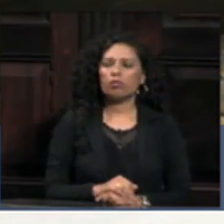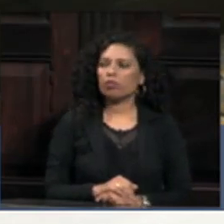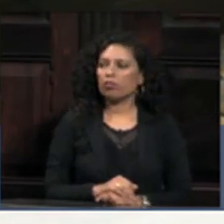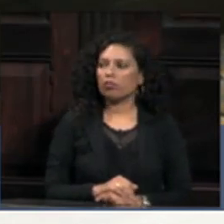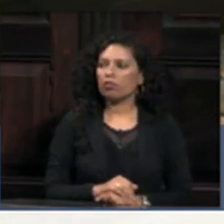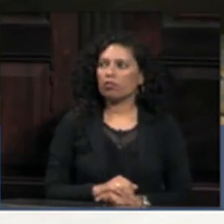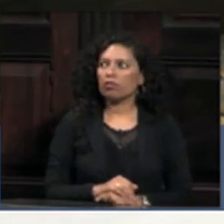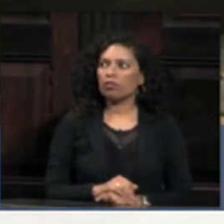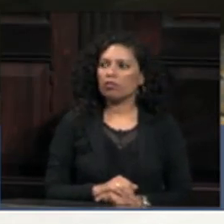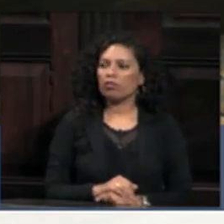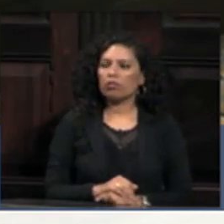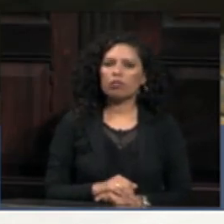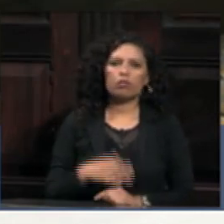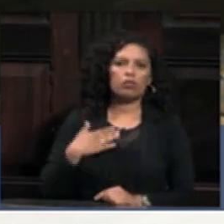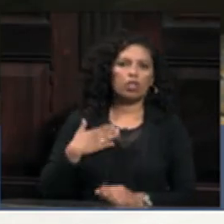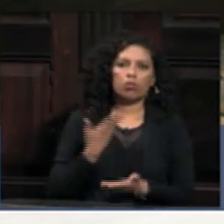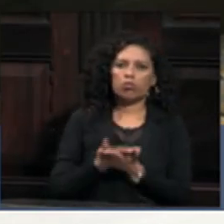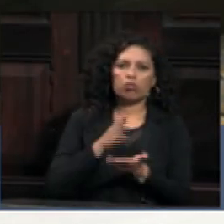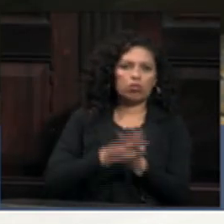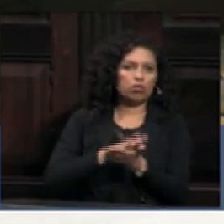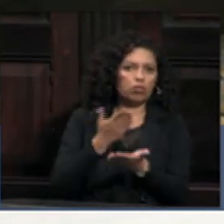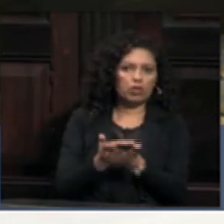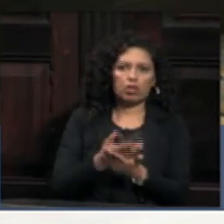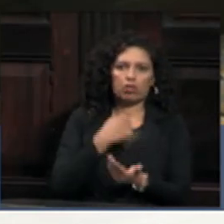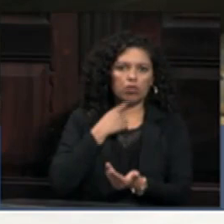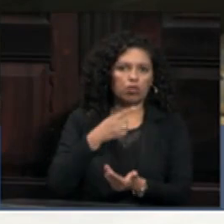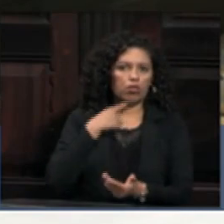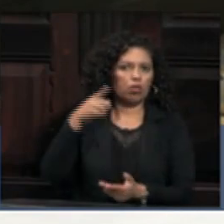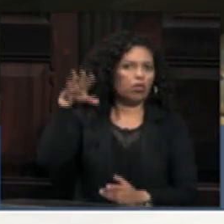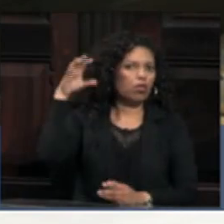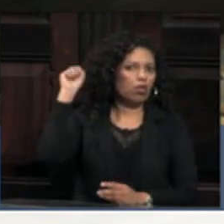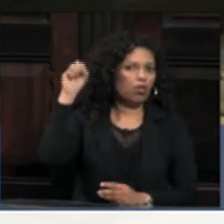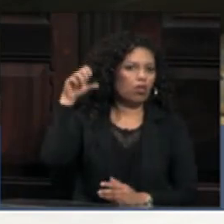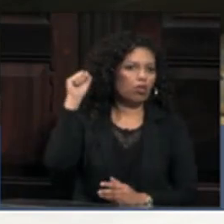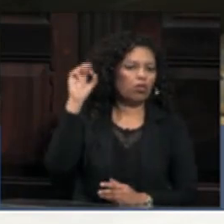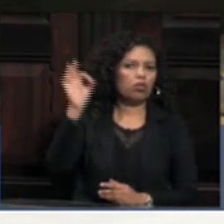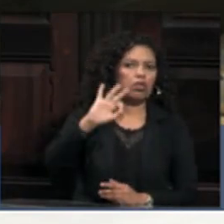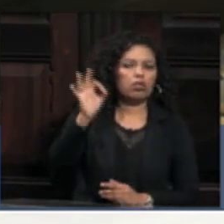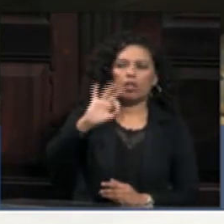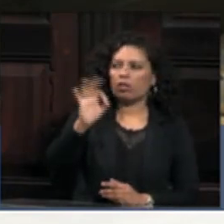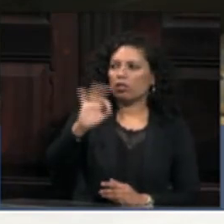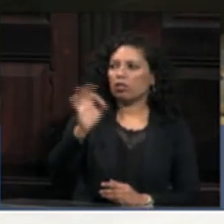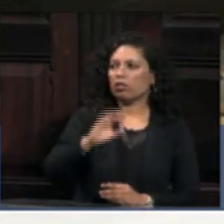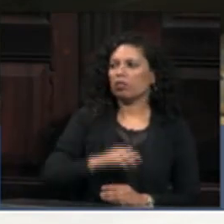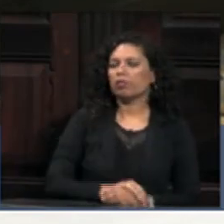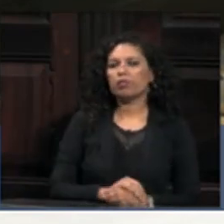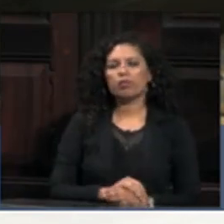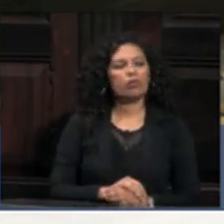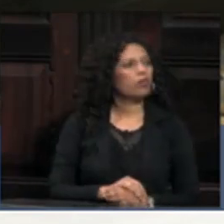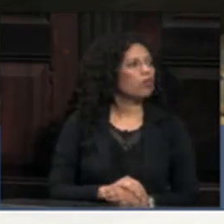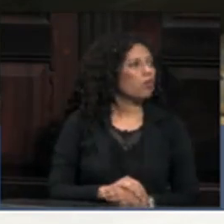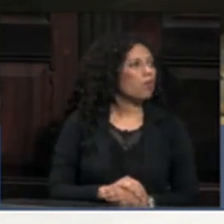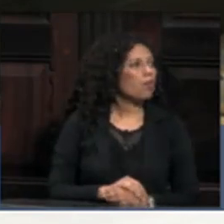um pendrive, mas há quase 28 mil folhas,